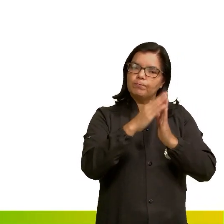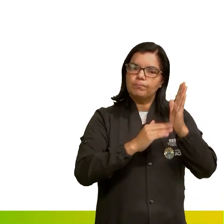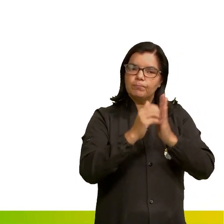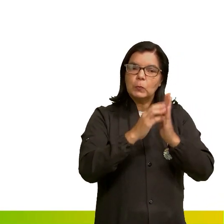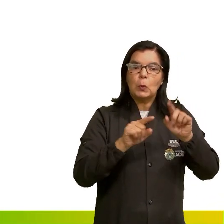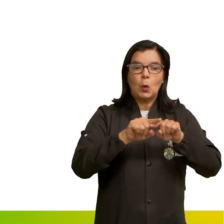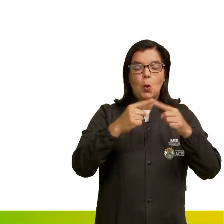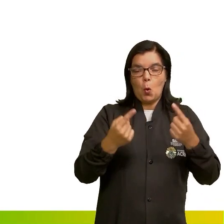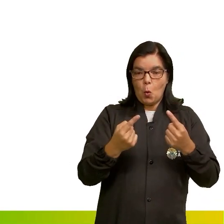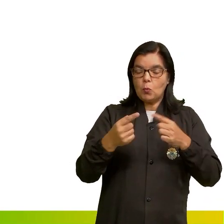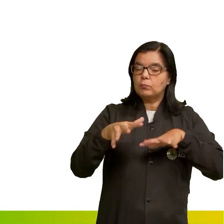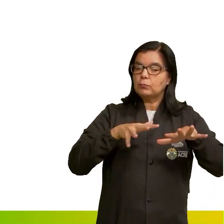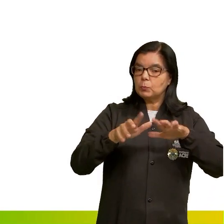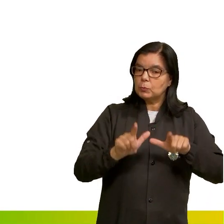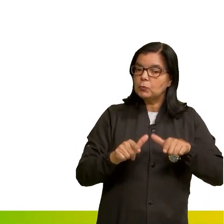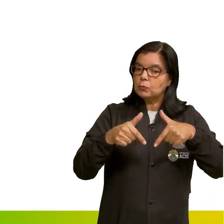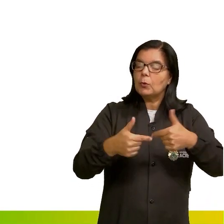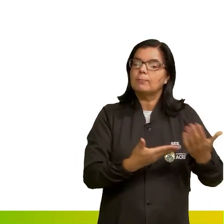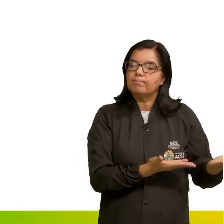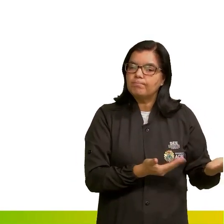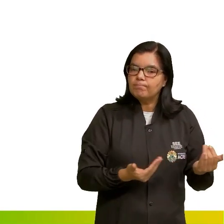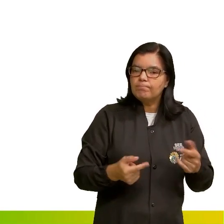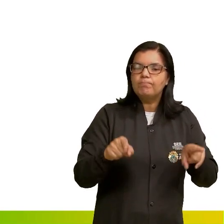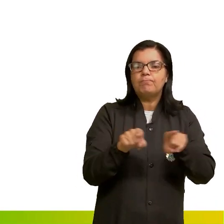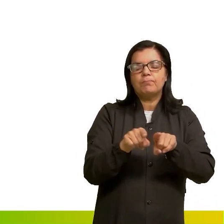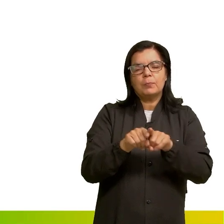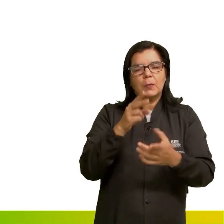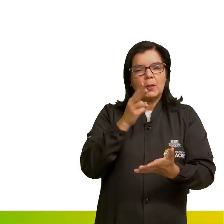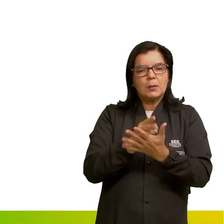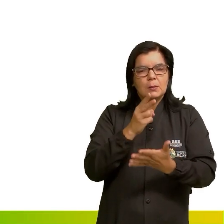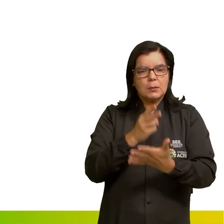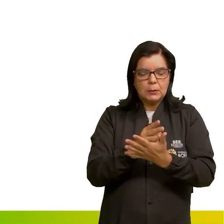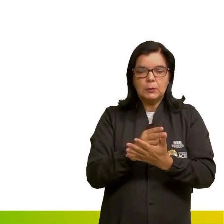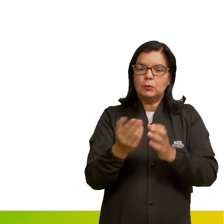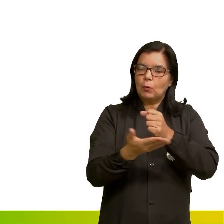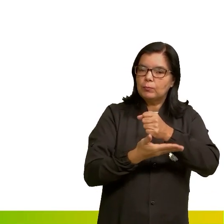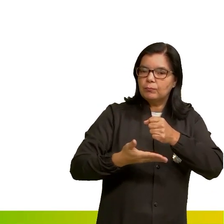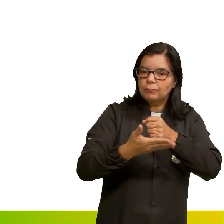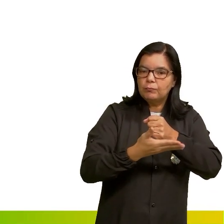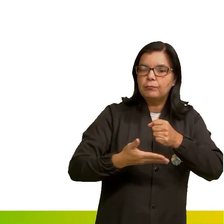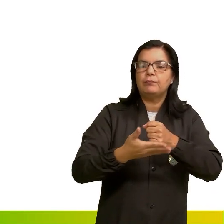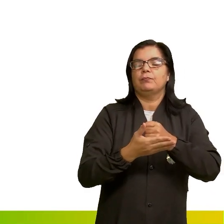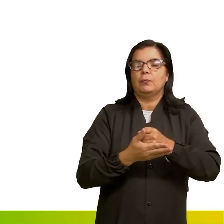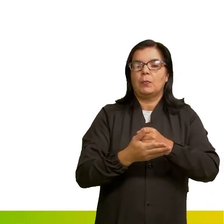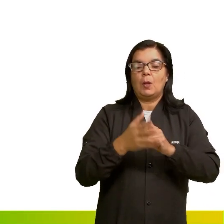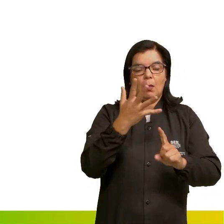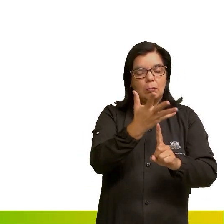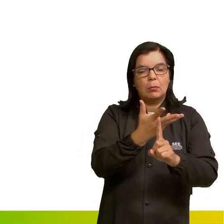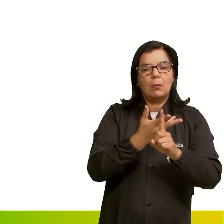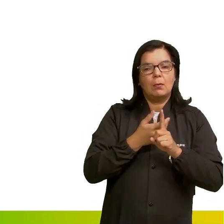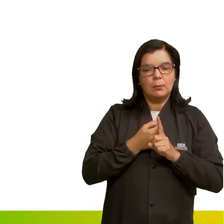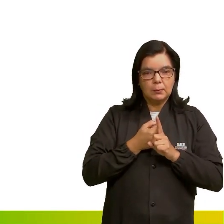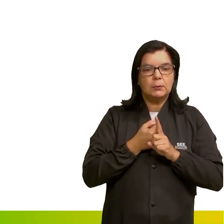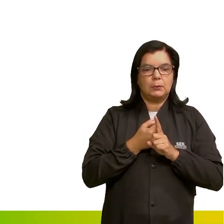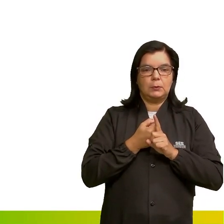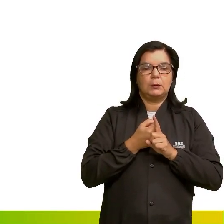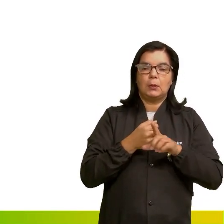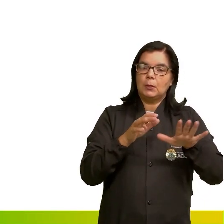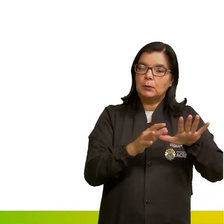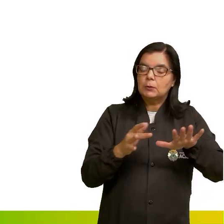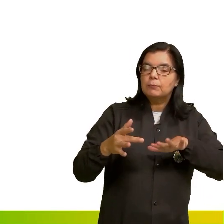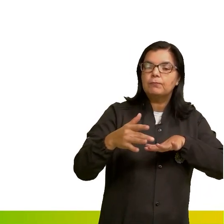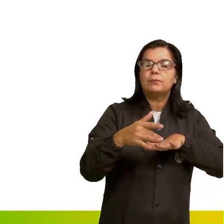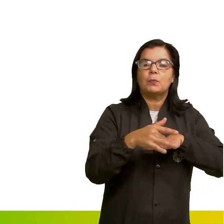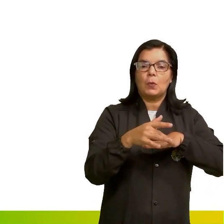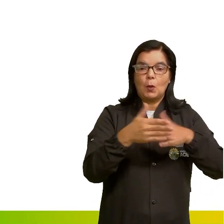o movimento estudantil, ele também sempre se alicerçou com base na questão das artes. As redes